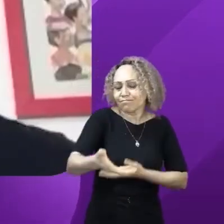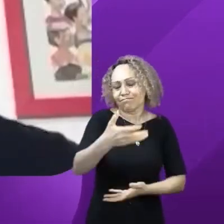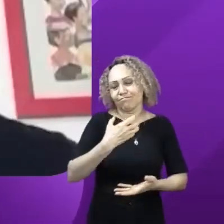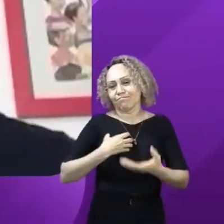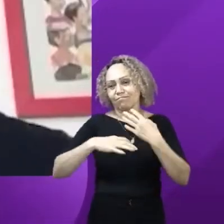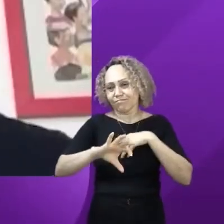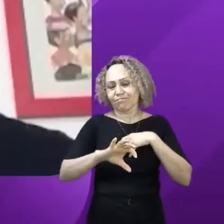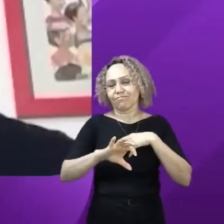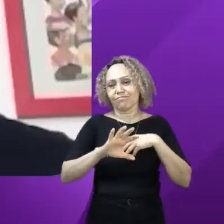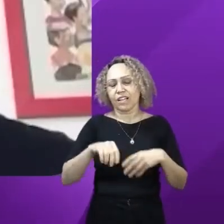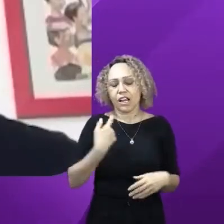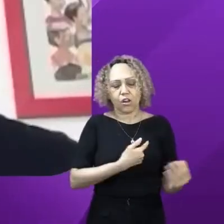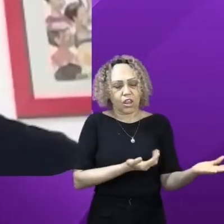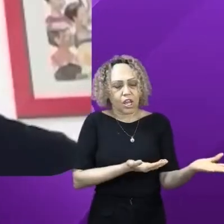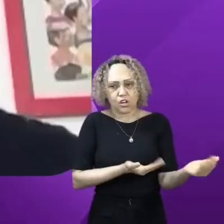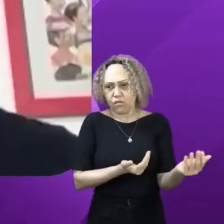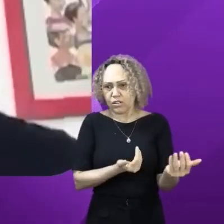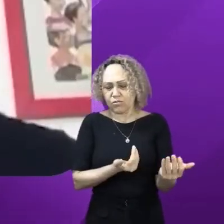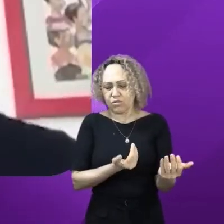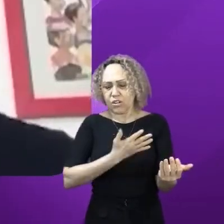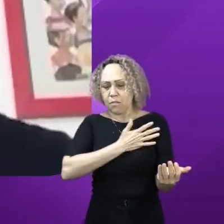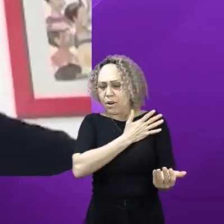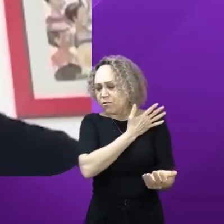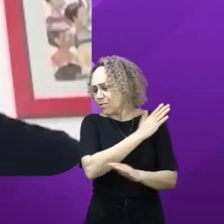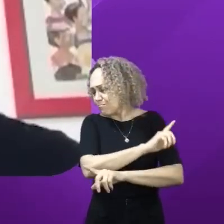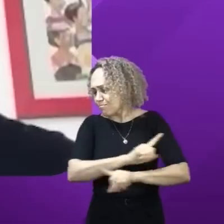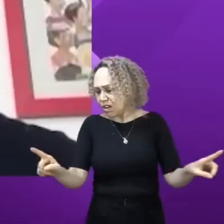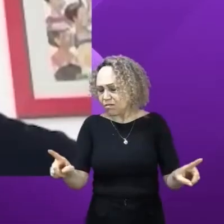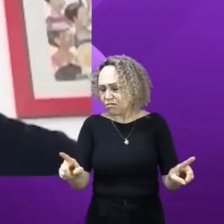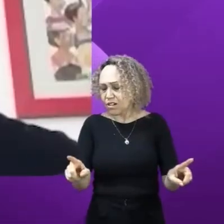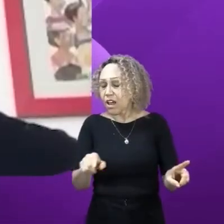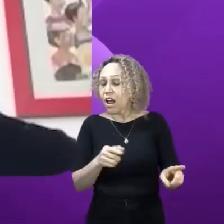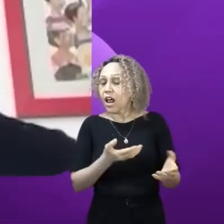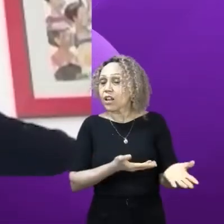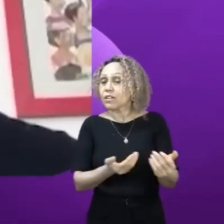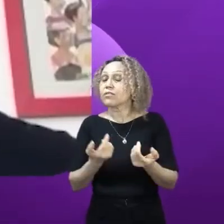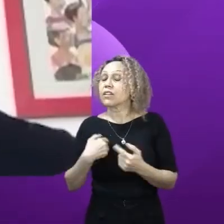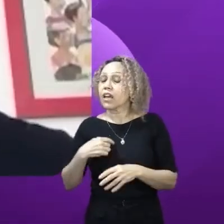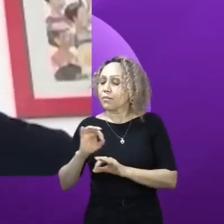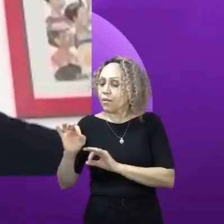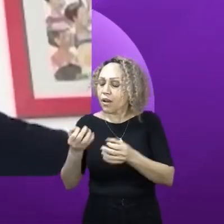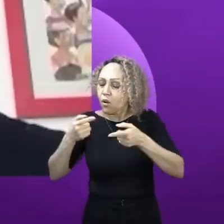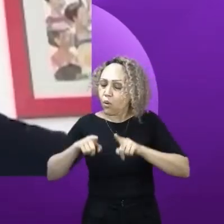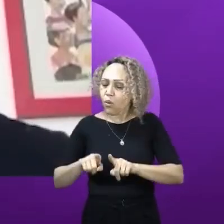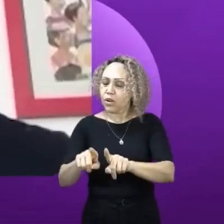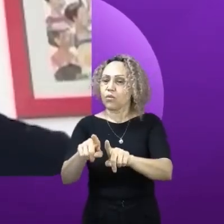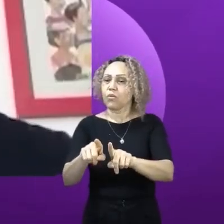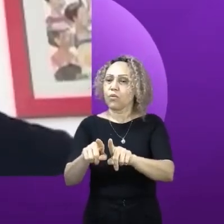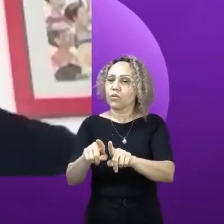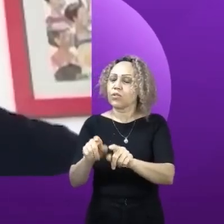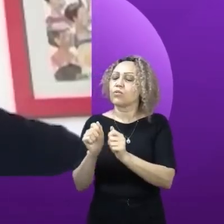nossa juventude, ela não está querendo preconceito, ela está querendo construir lado a lado com essas mulheres que constroem